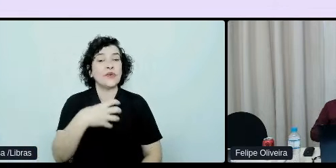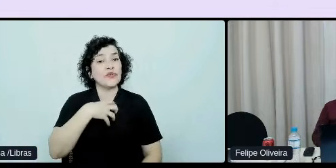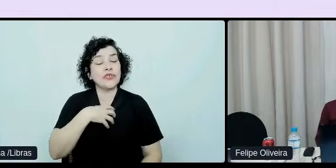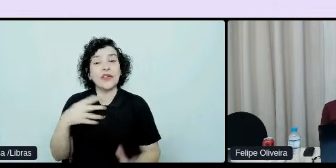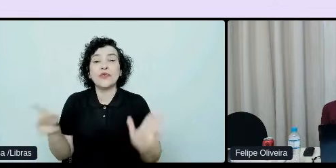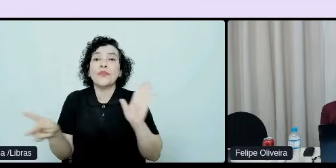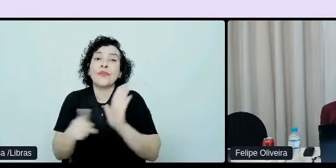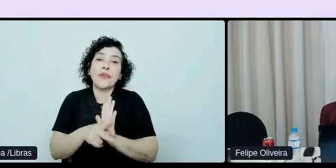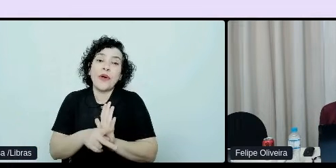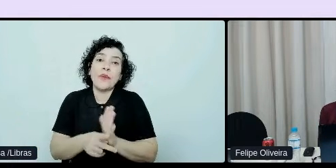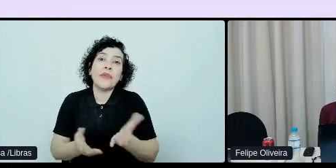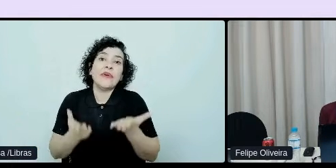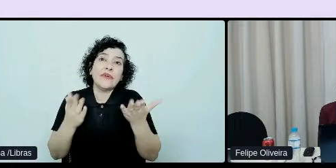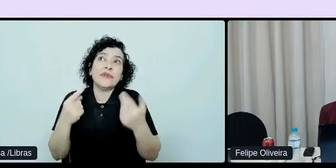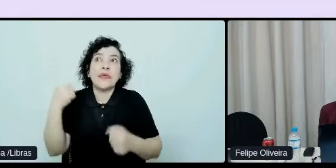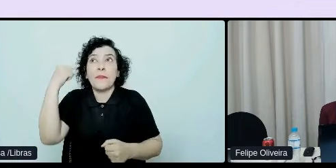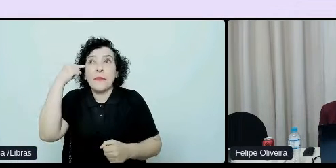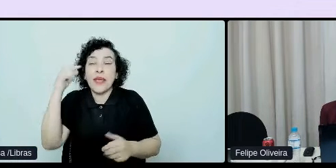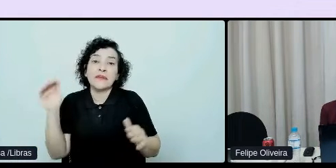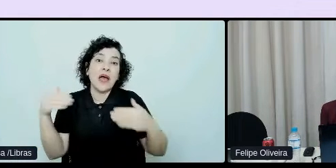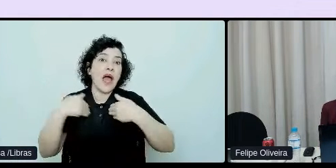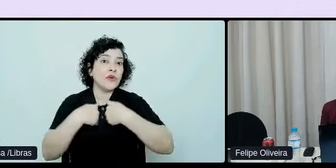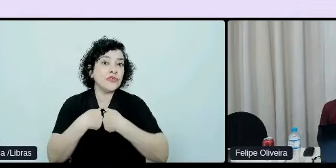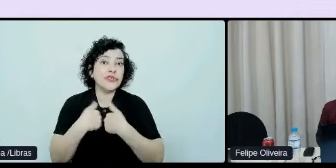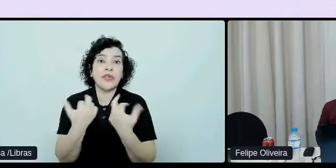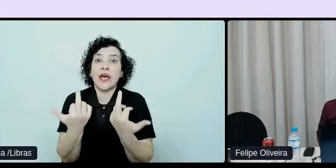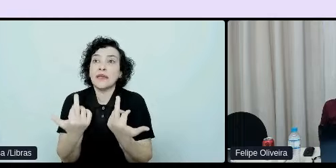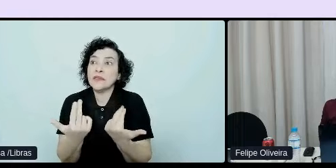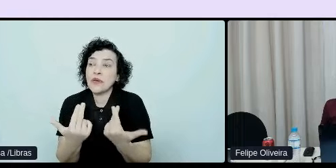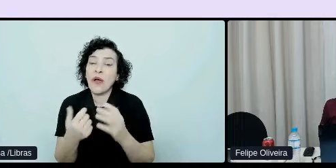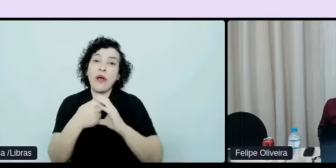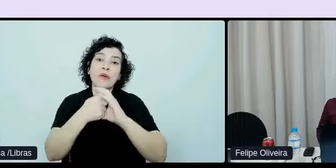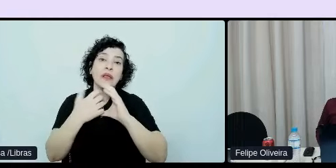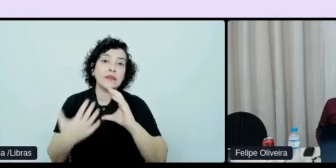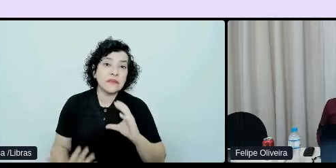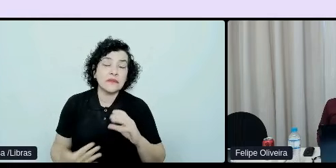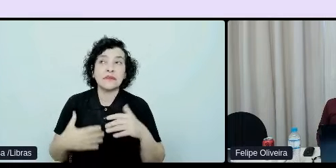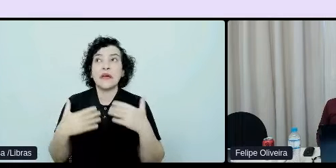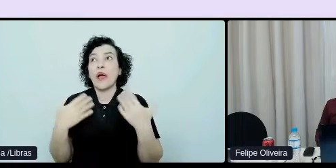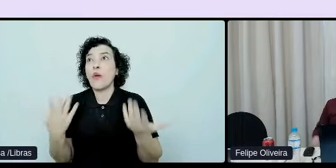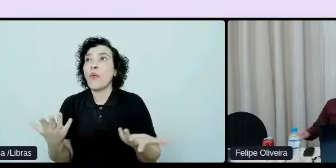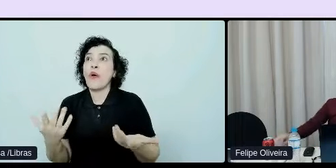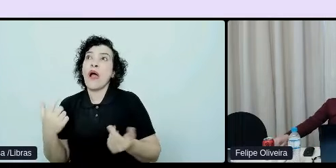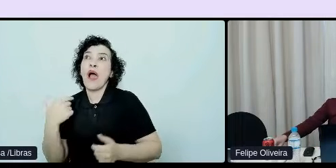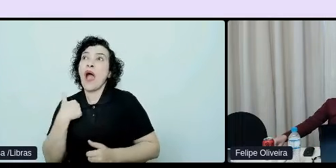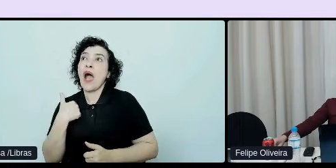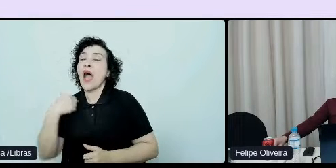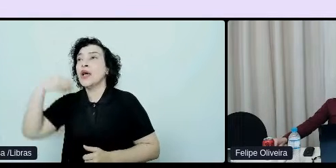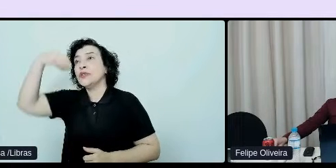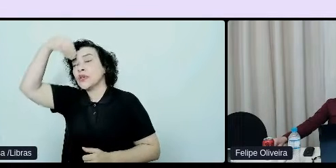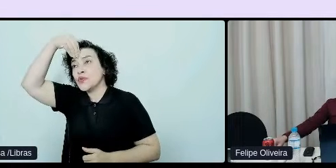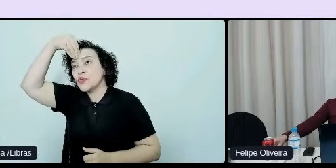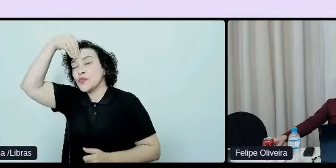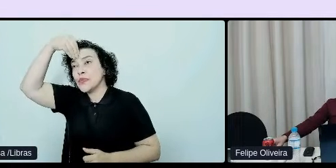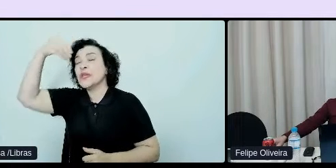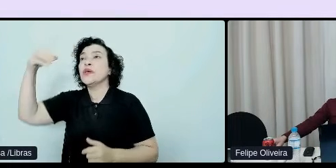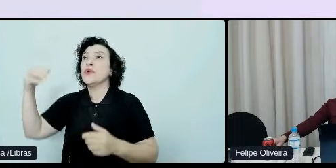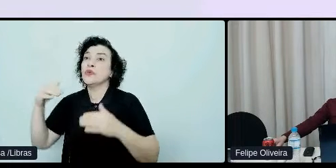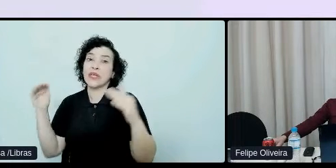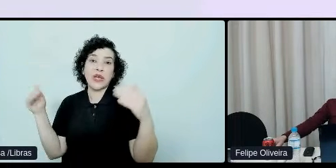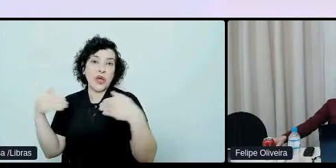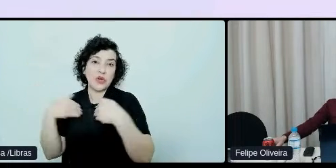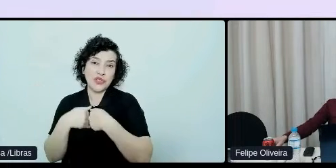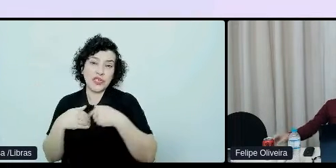que todo autista tenha as mesmas características, ou então porque, eu tenho um sobrinho que é autista e ele não é